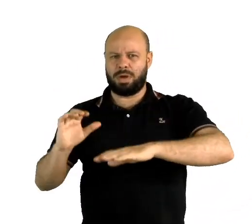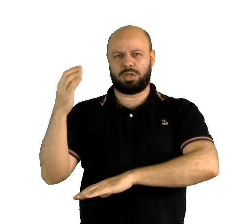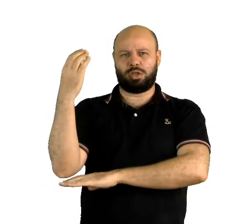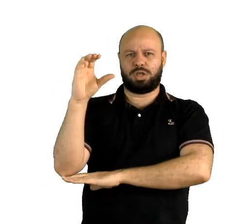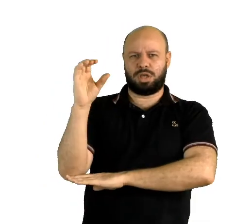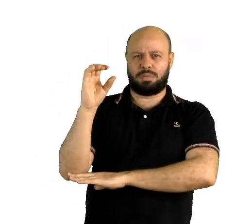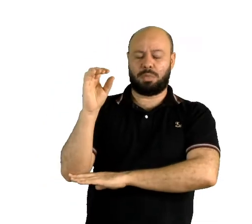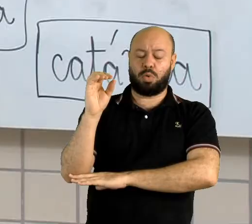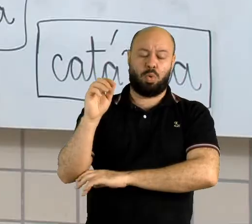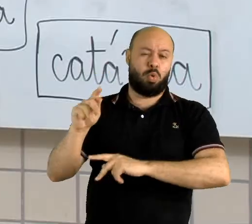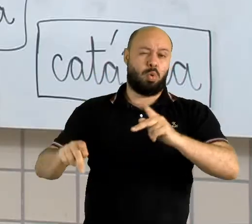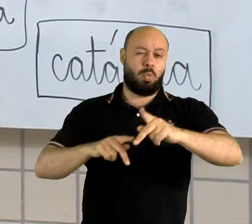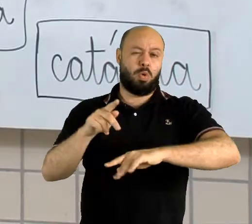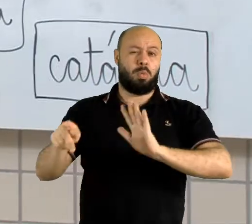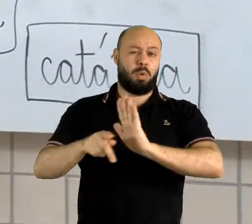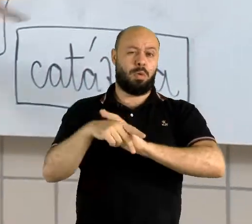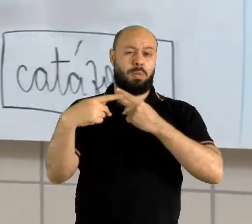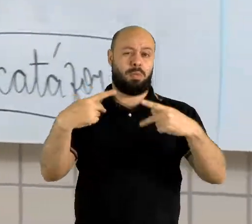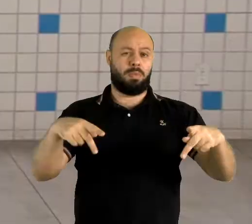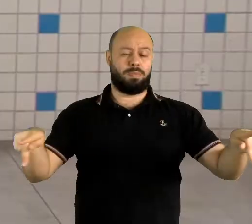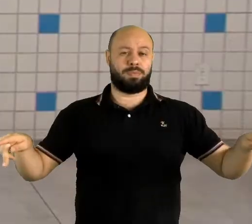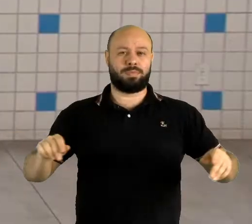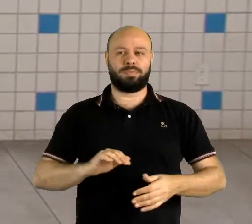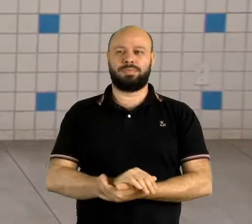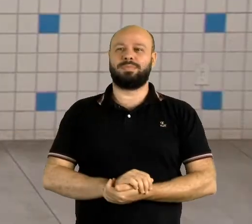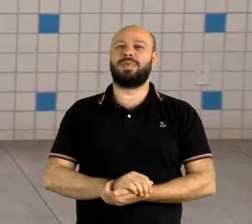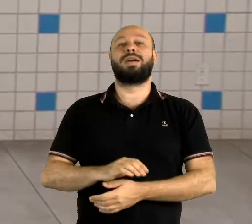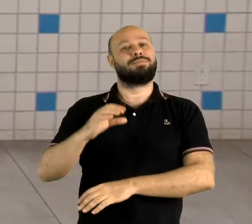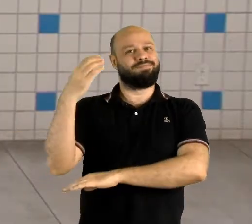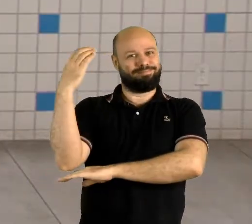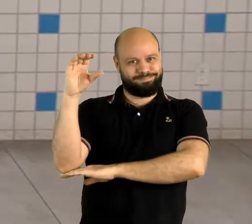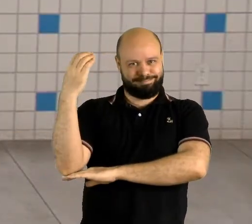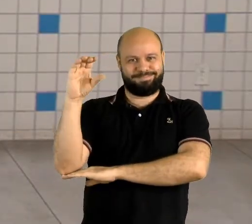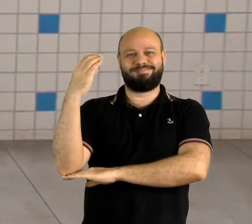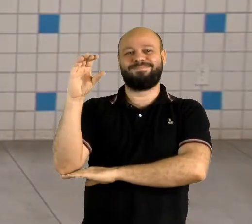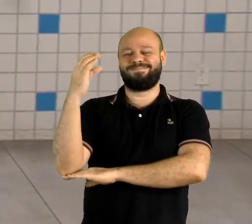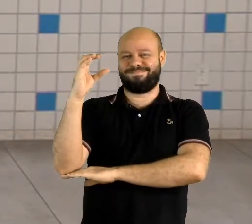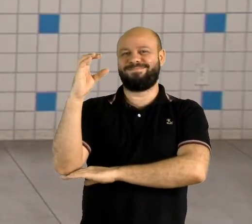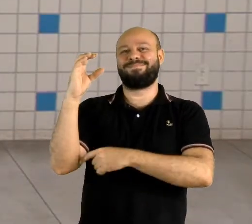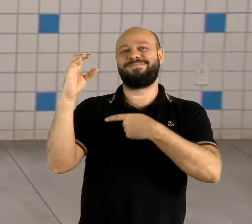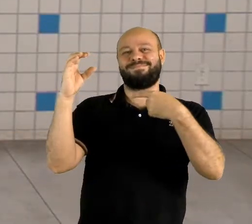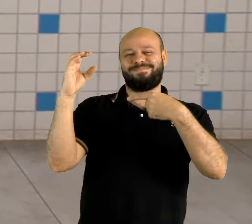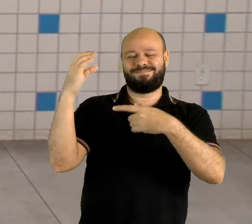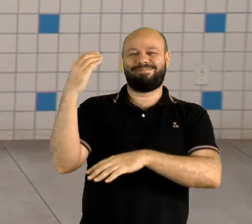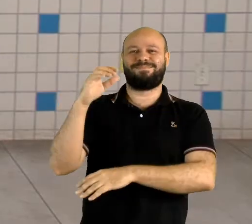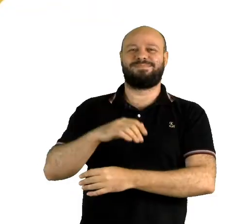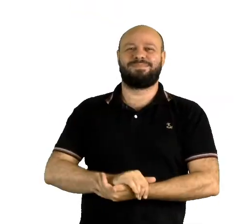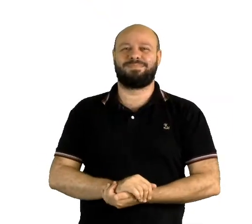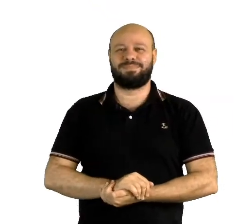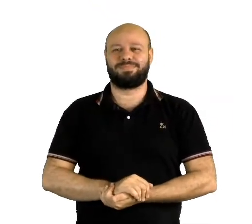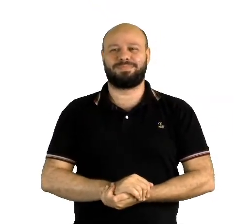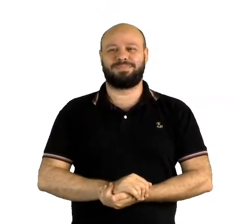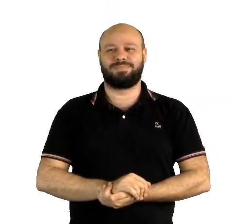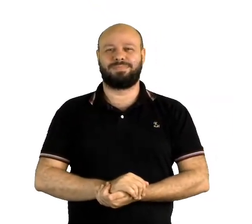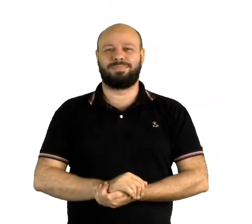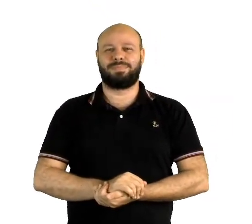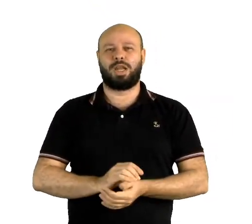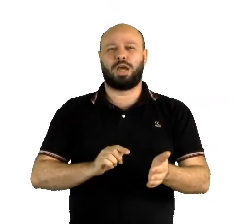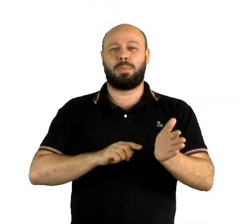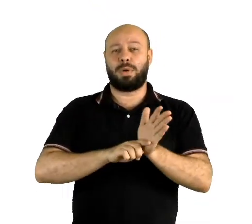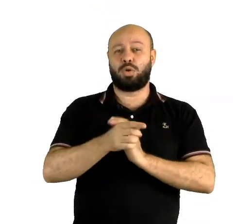científica ou popular. Científica é o nome científico da libélula, tudo bem? Próxima